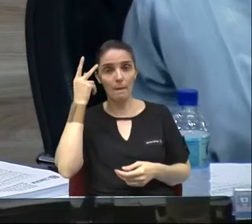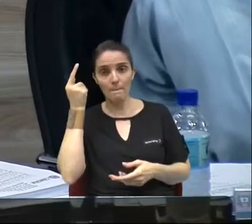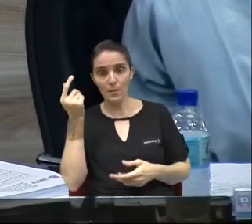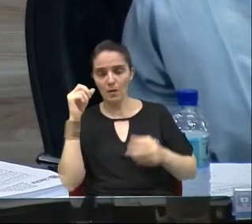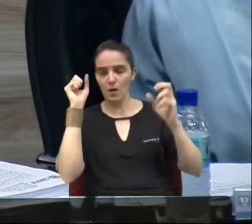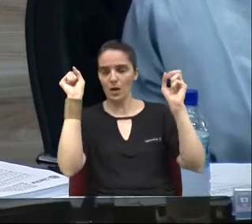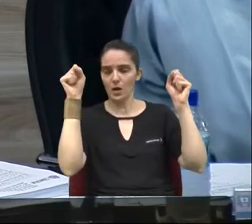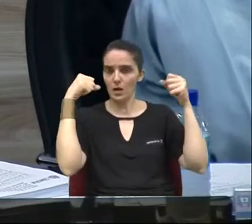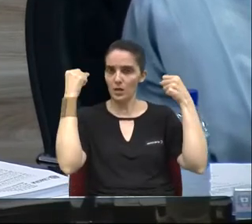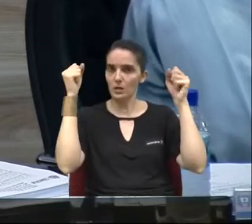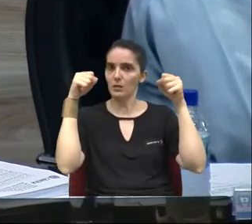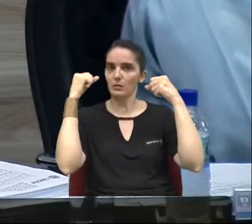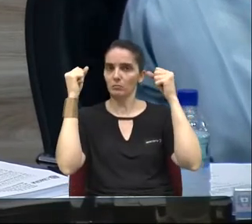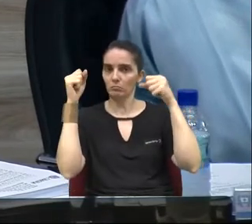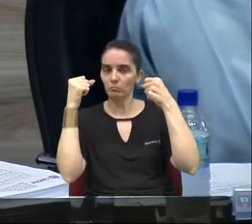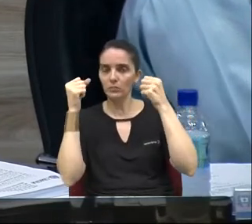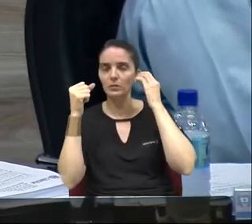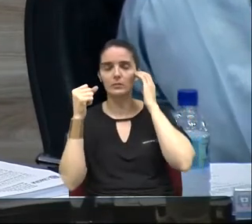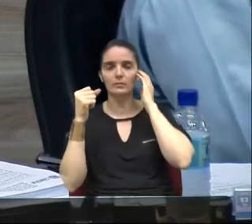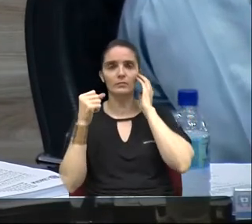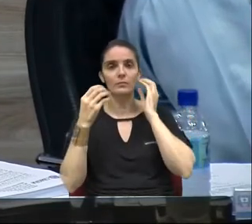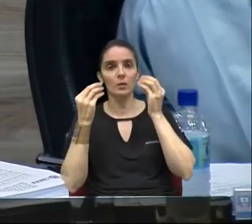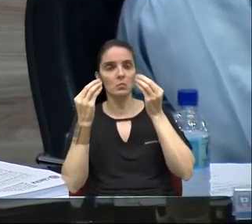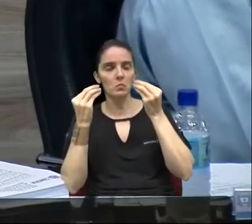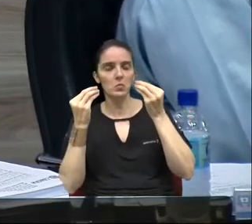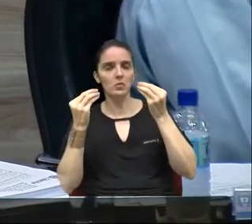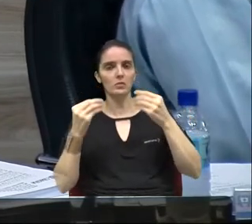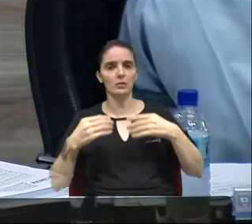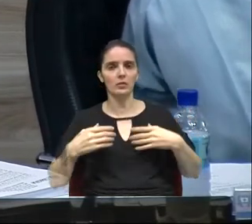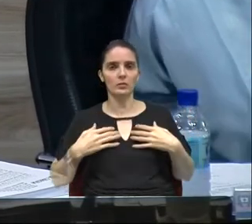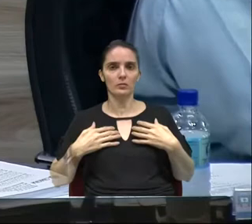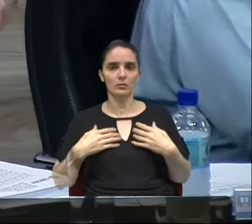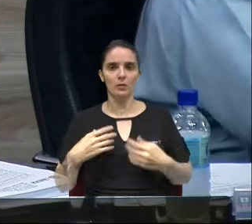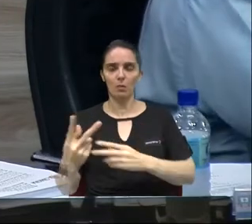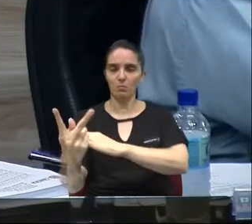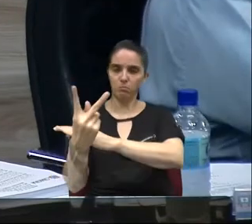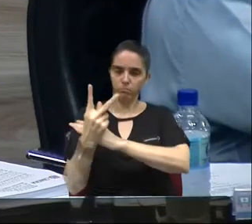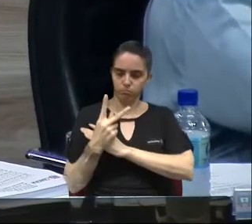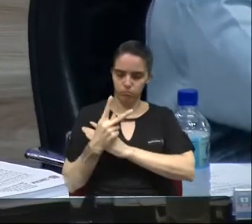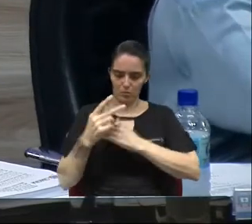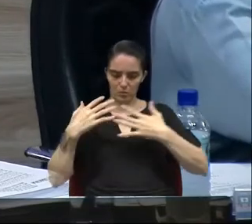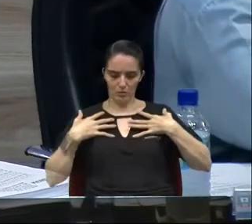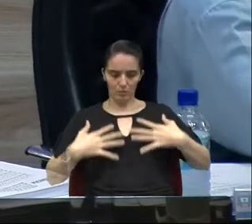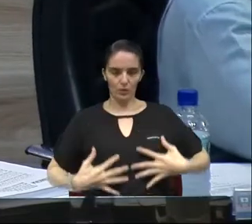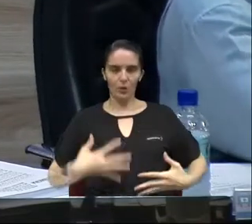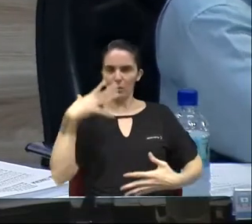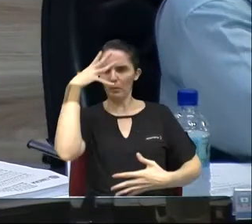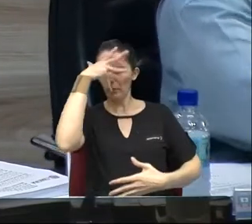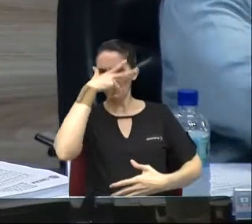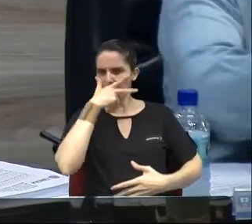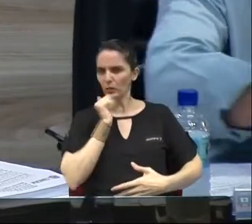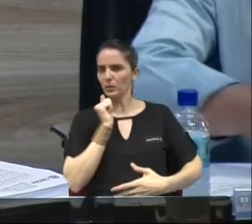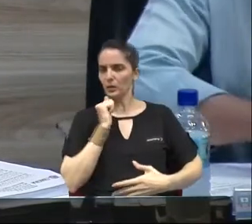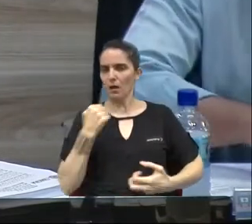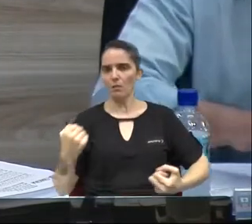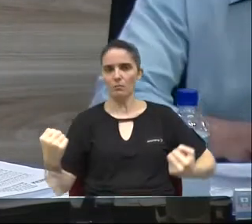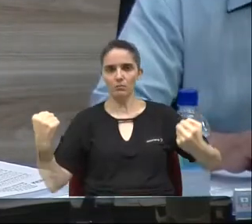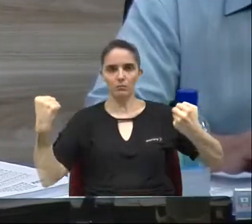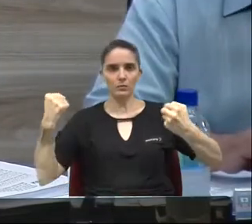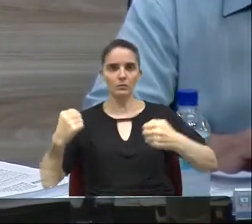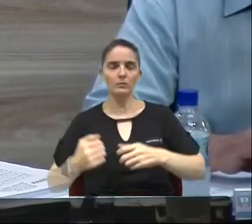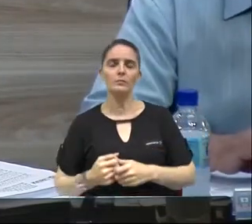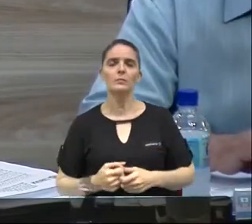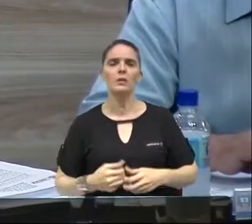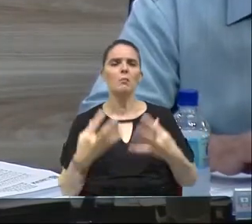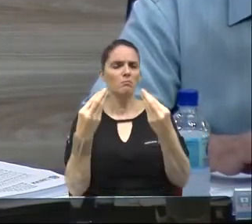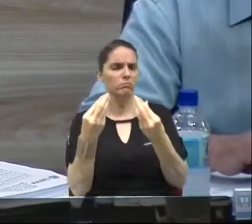essa questão do culto ao corpo, da questão de estar bonito, fisiculturismo, artes